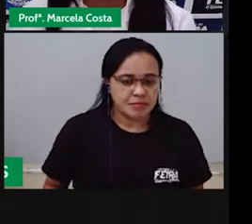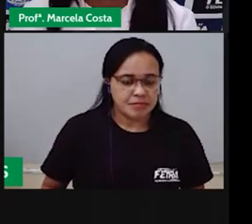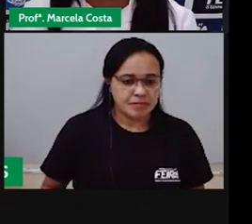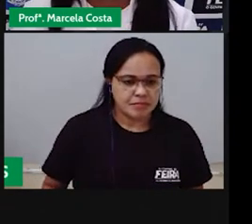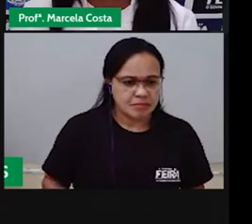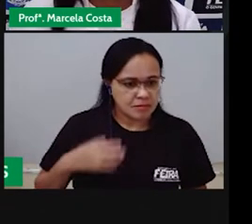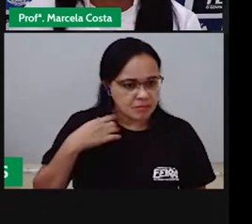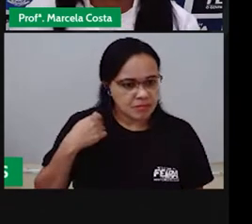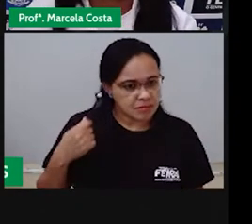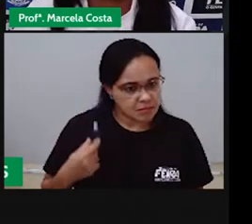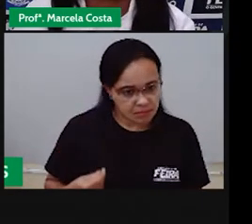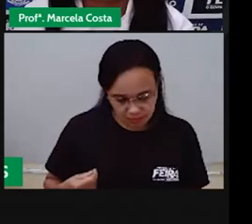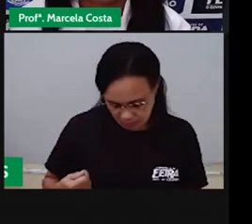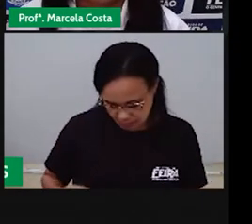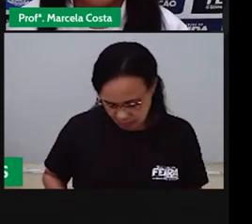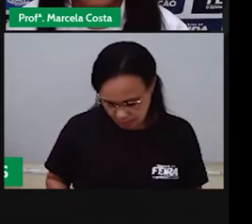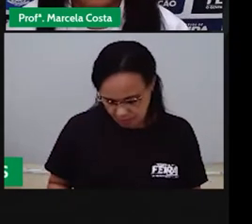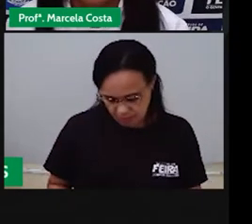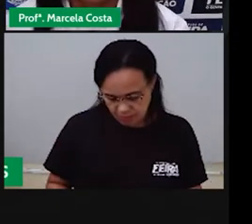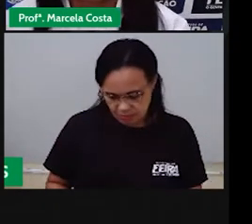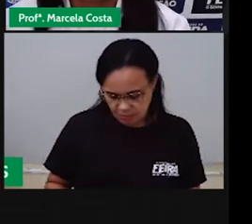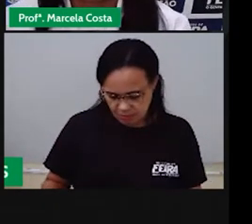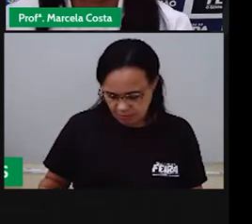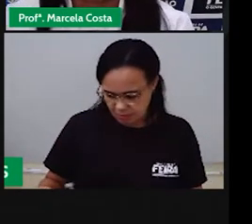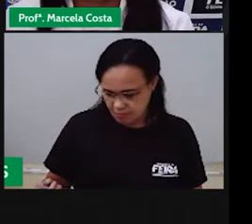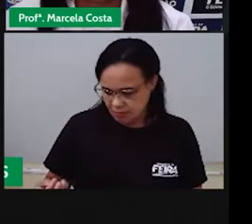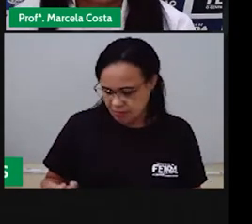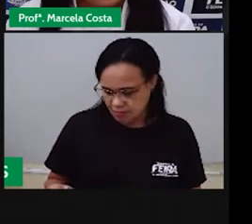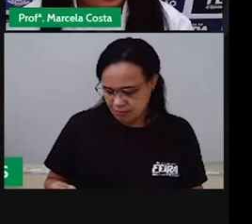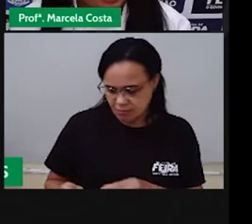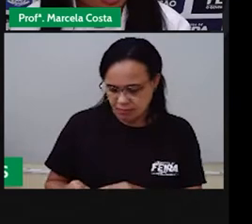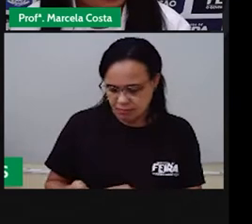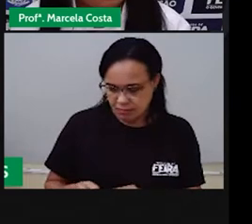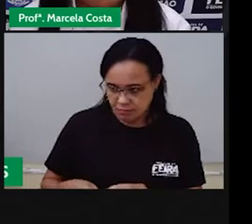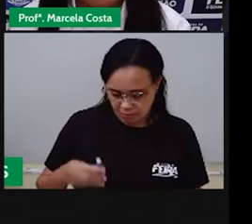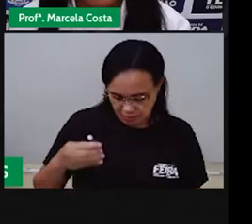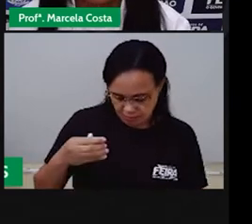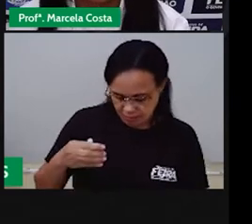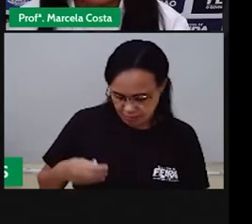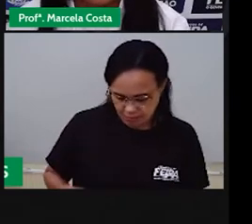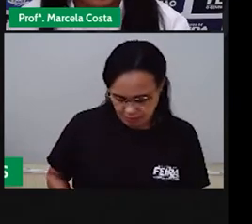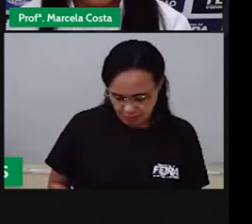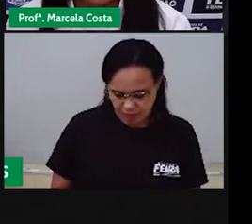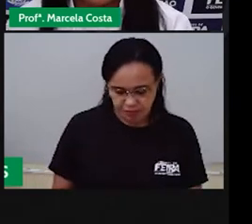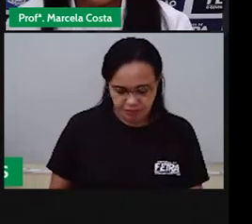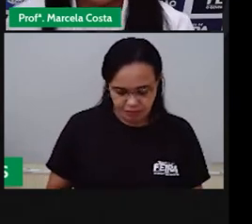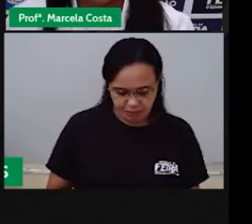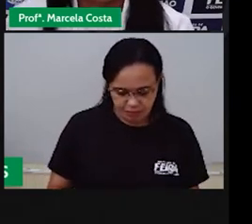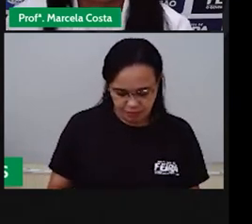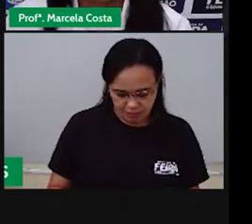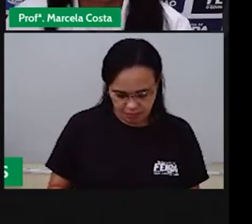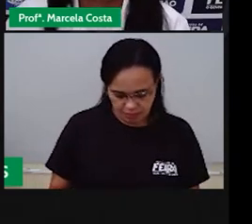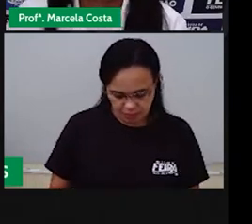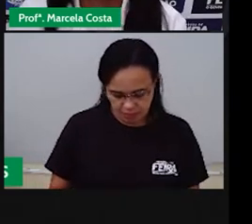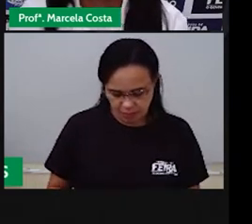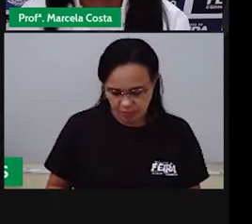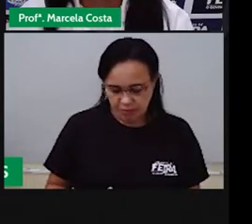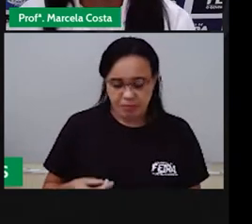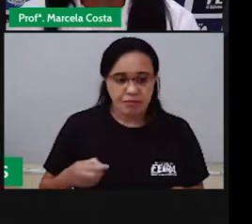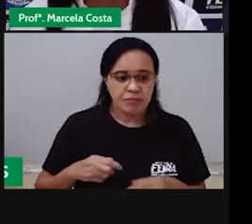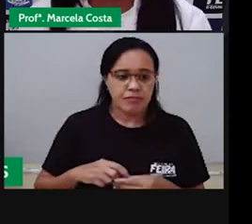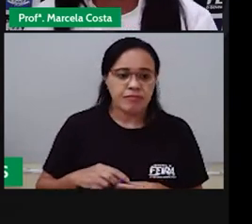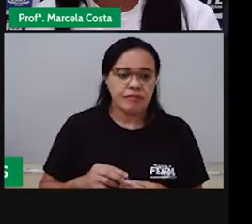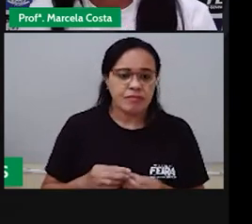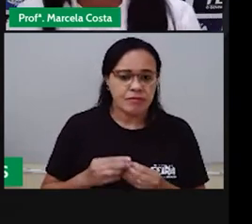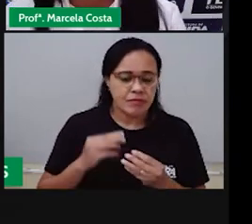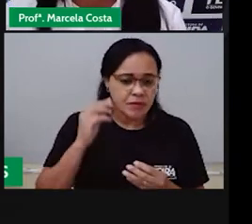Então, crianças, conhecemos aí um pouco da historicidade do xaxado, né? Vindo aí que ele